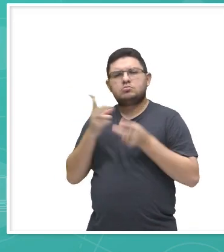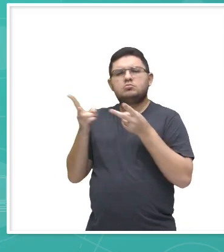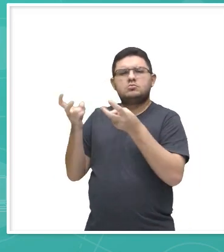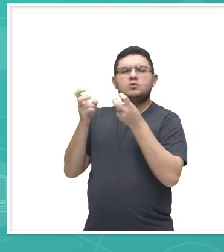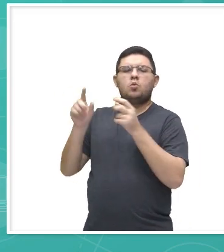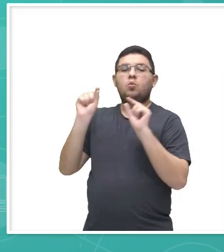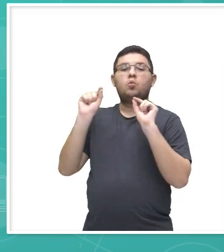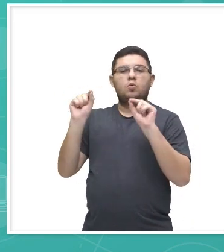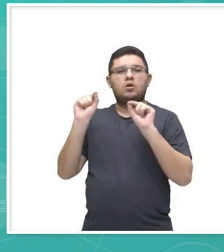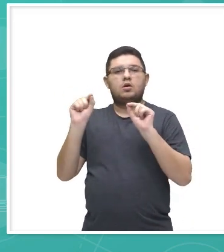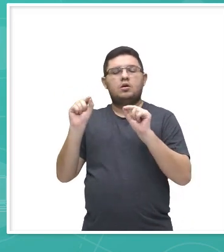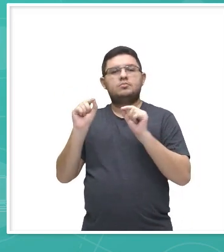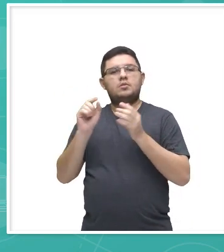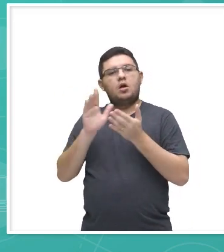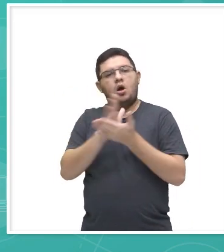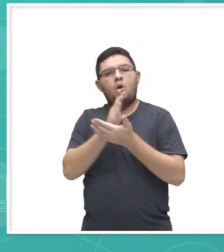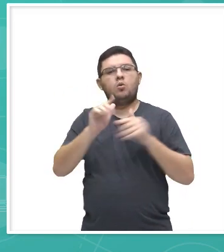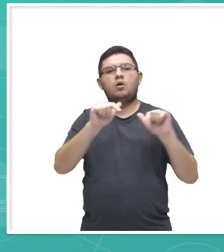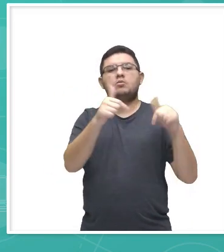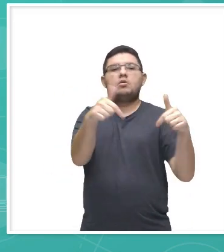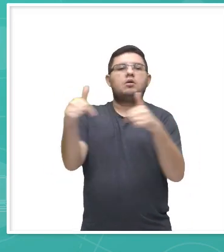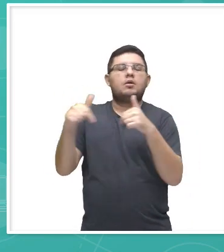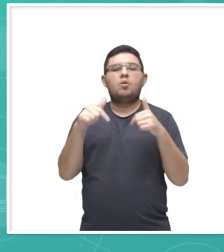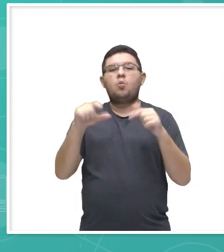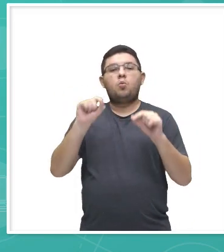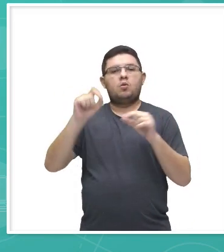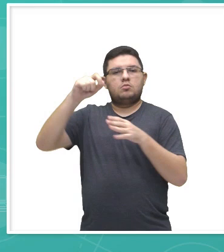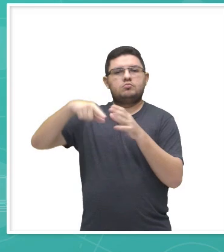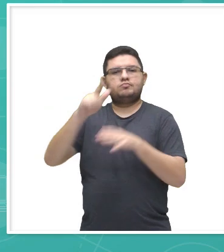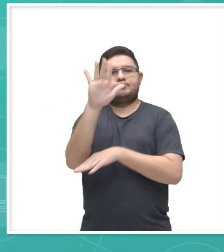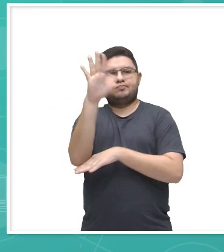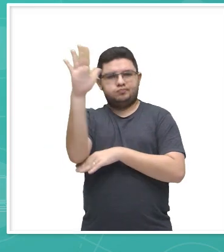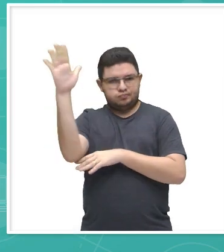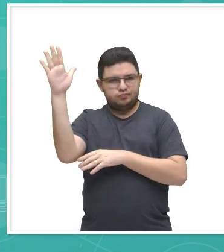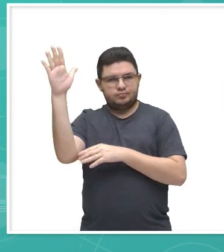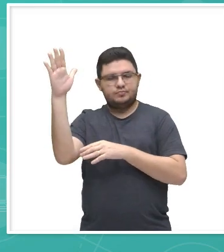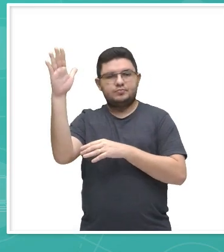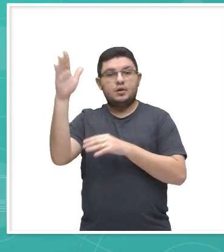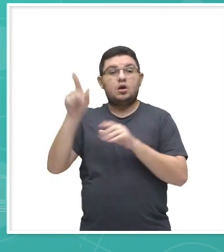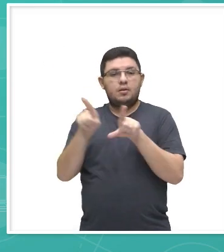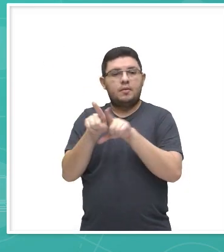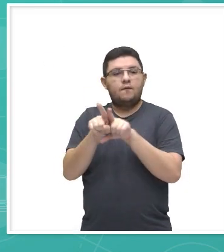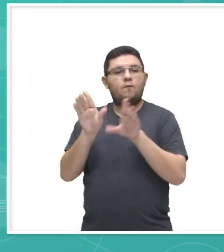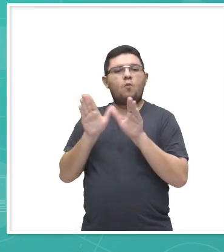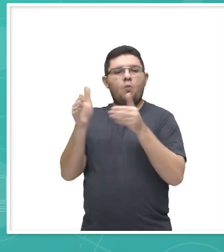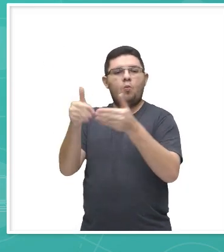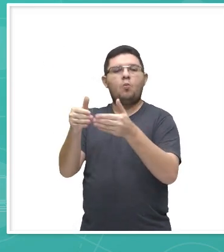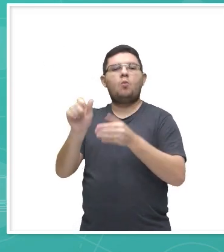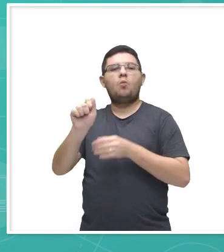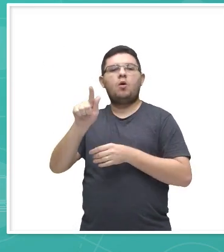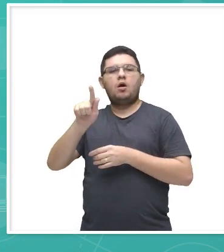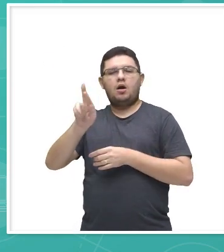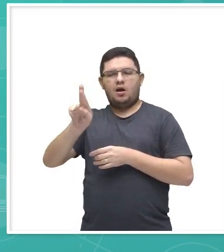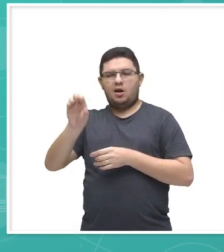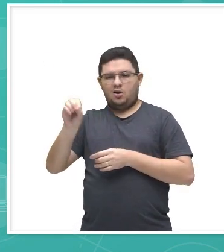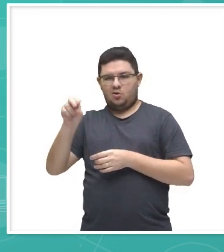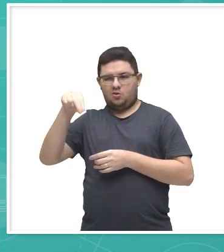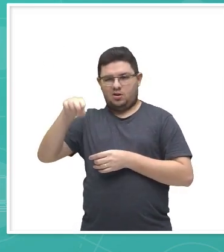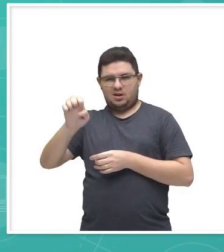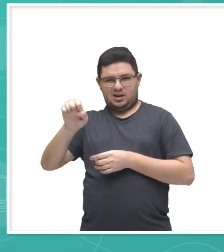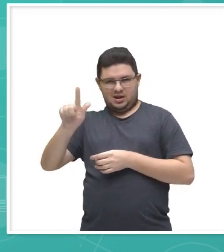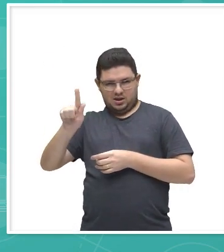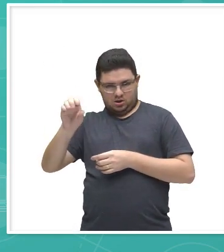dessas atividades da agricultura, né, com relação aí ao agronegócio, né? Então, a gente tem aí equipamentos